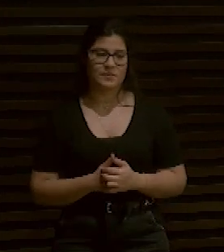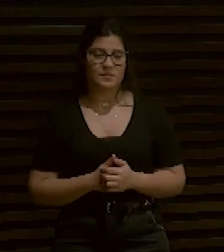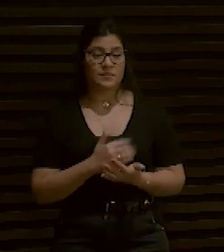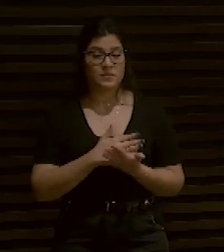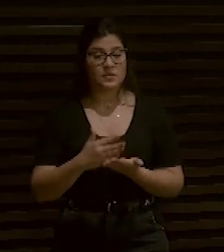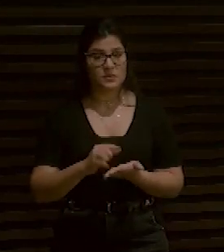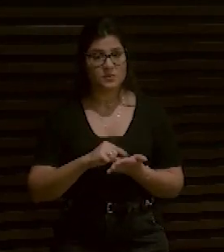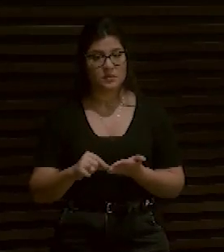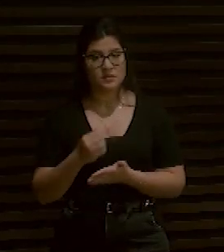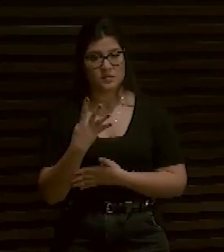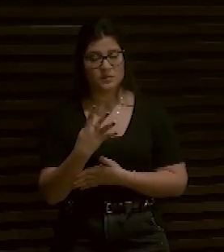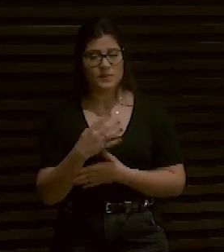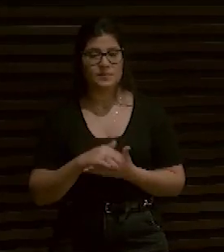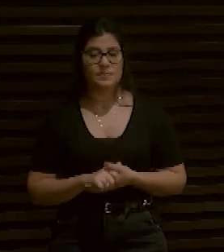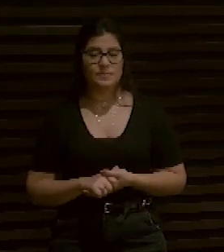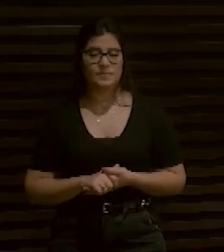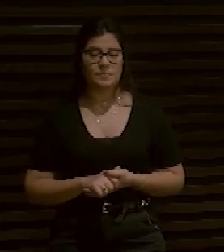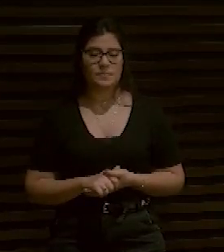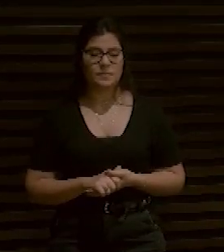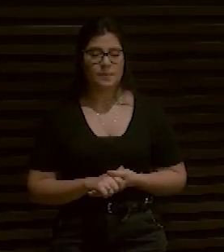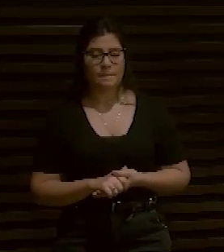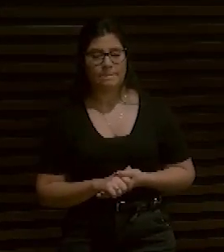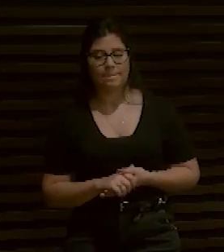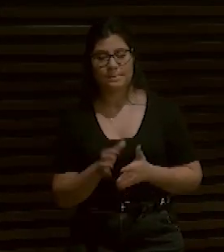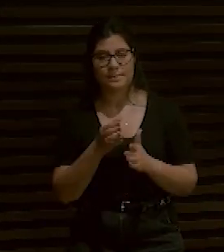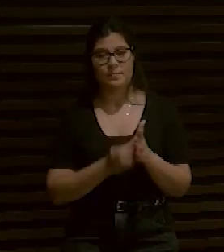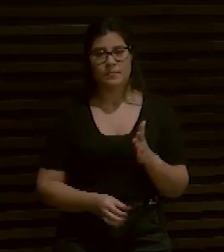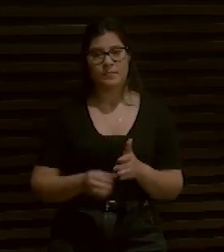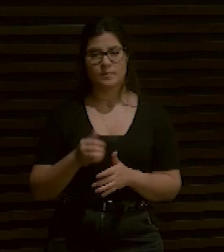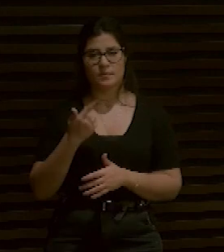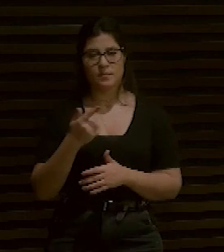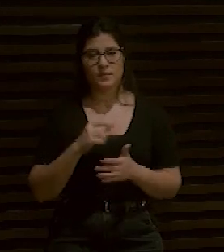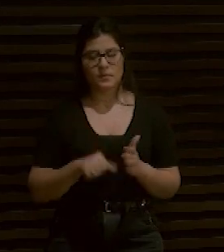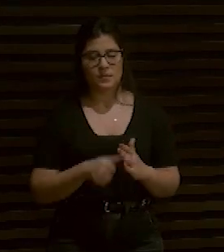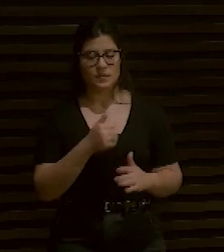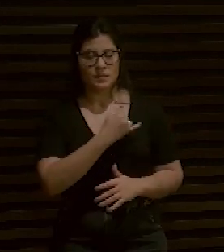Continuando no versículo 4, do capítulo 2 de 1 João.